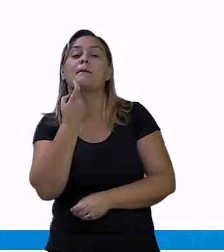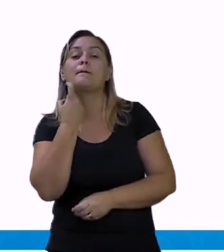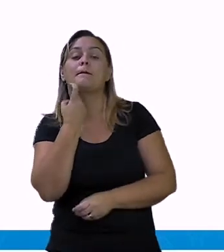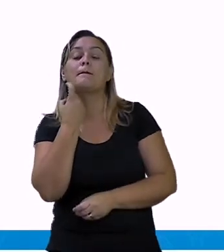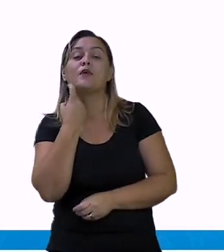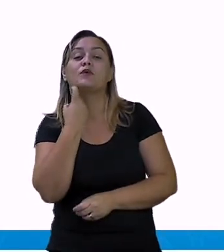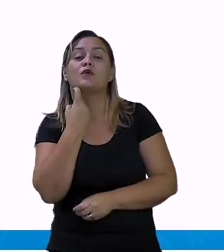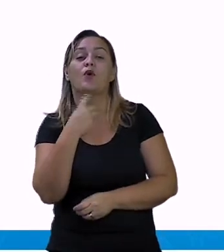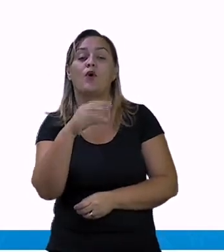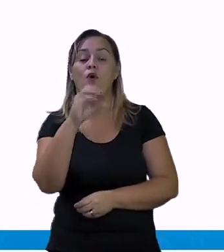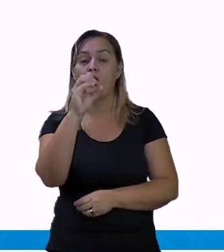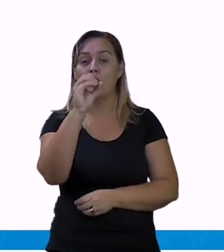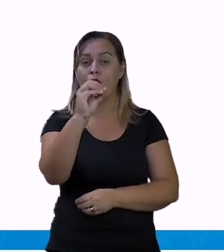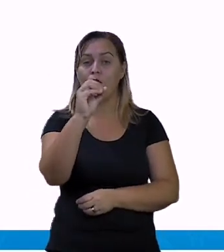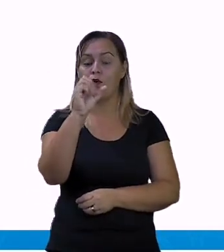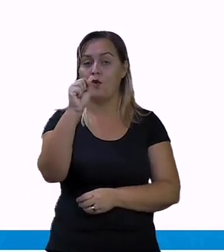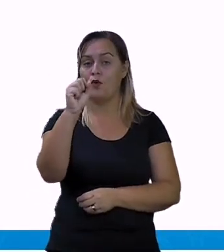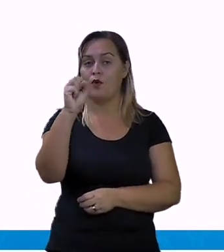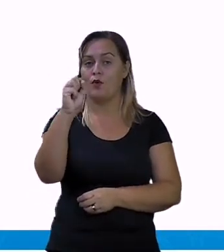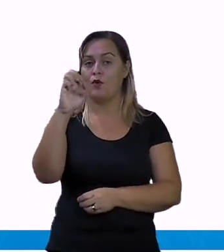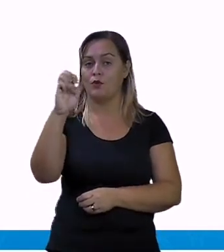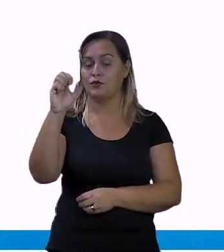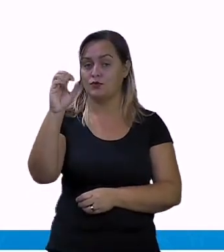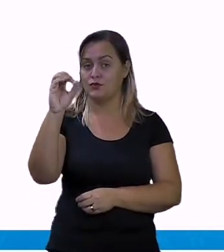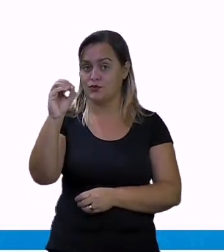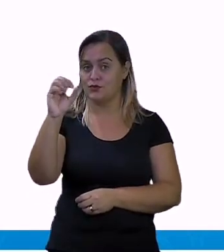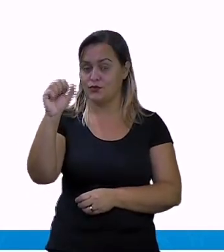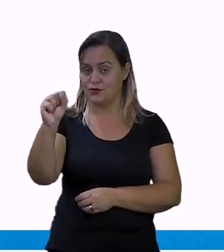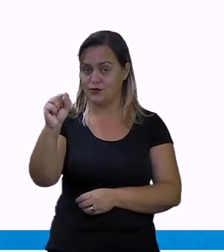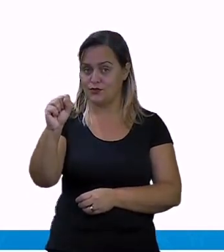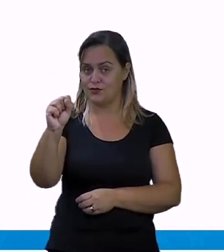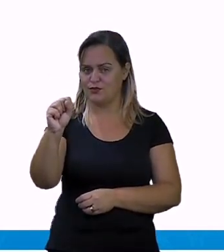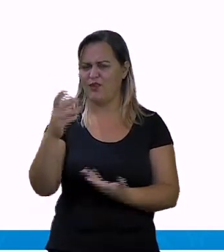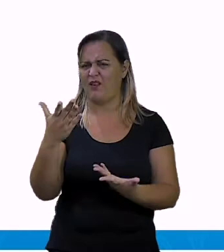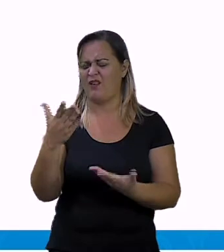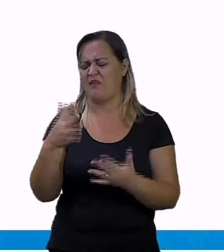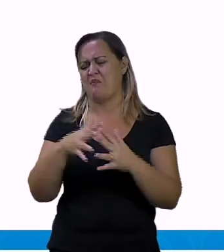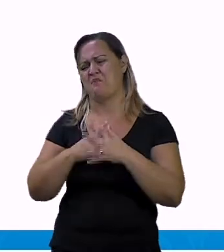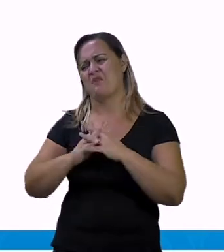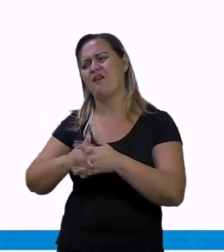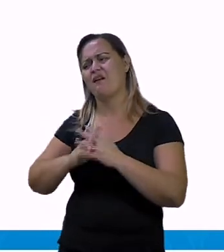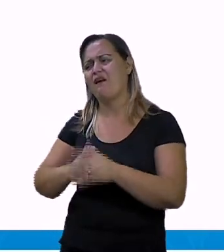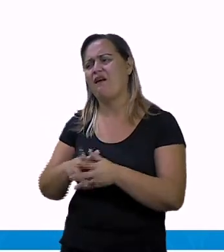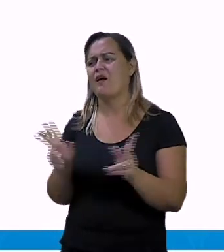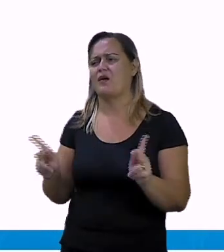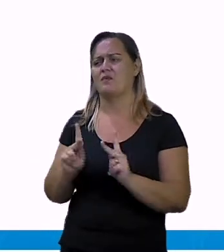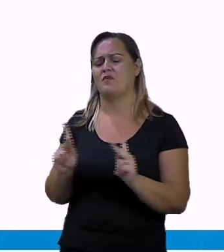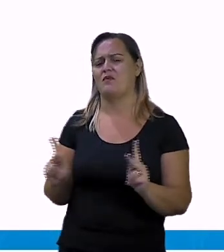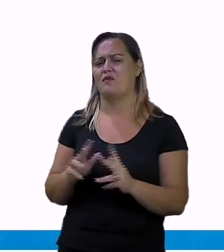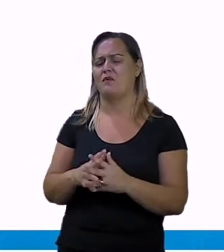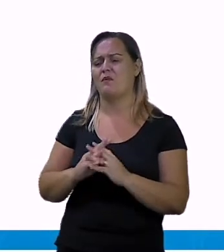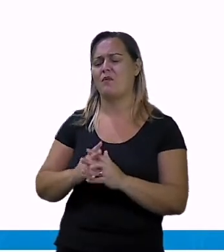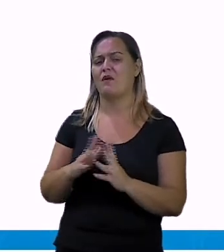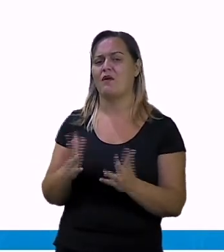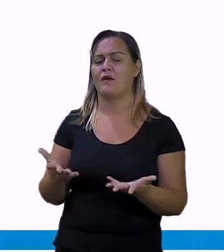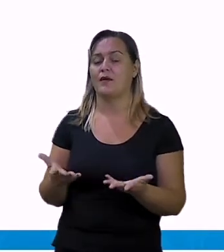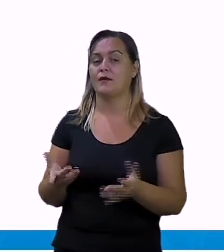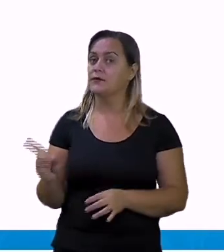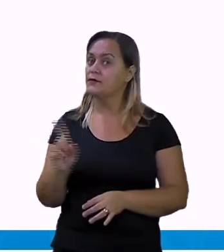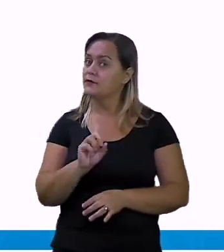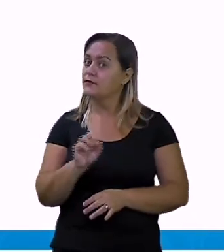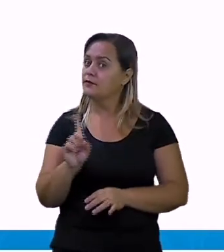ósseos. Nossa, professora, isso é complicado, não é mesmo? Não é não. A gente é só